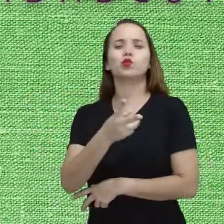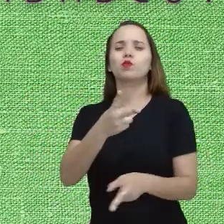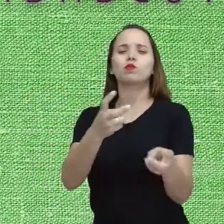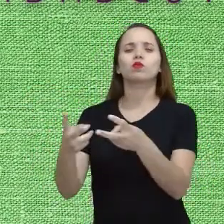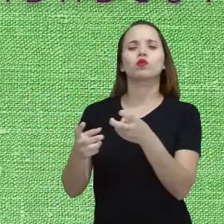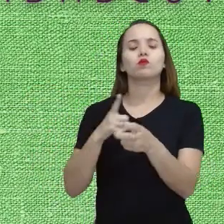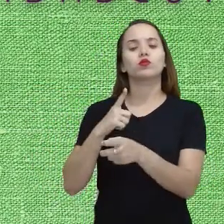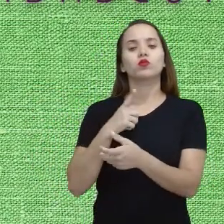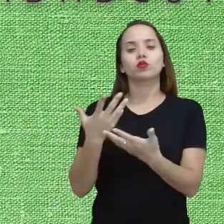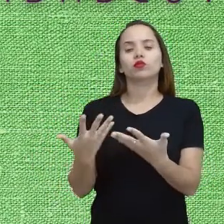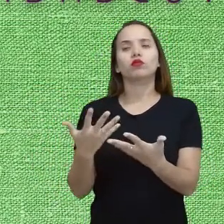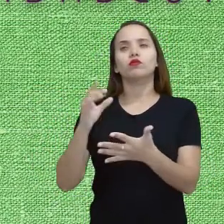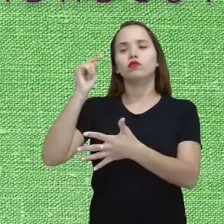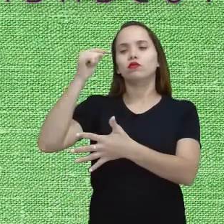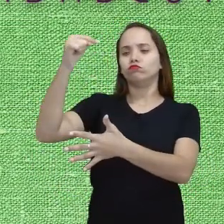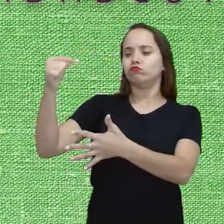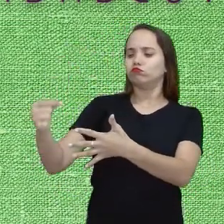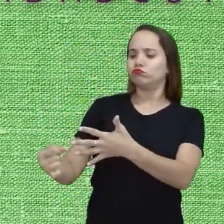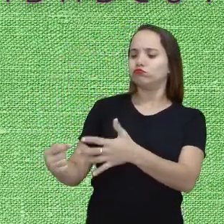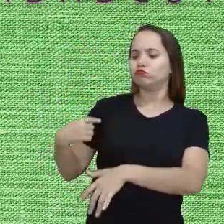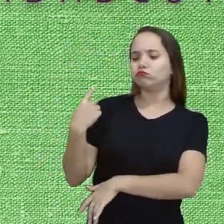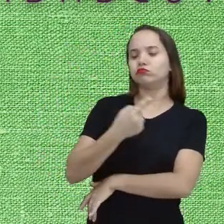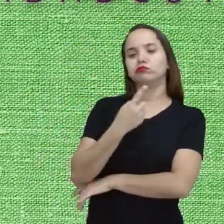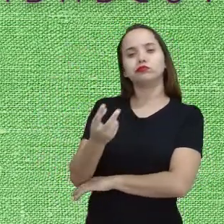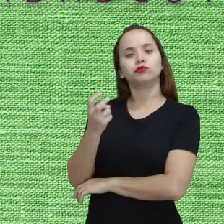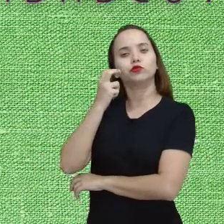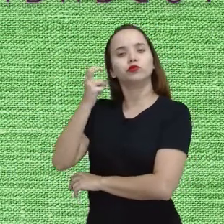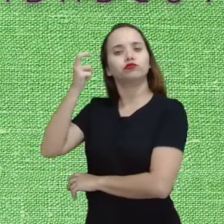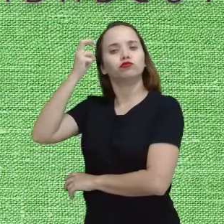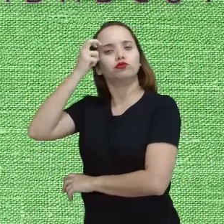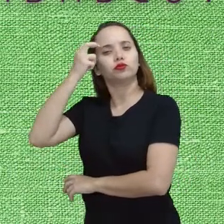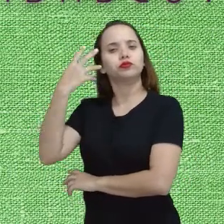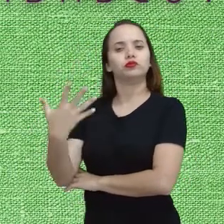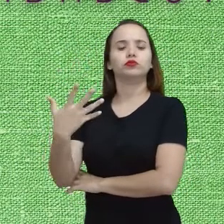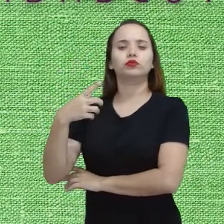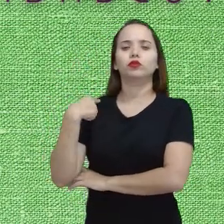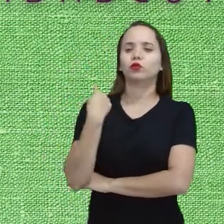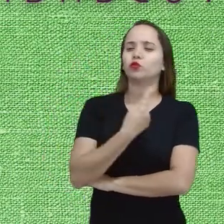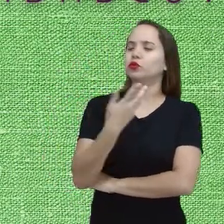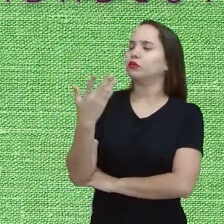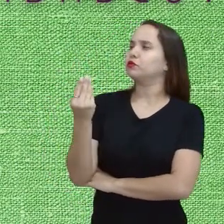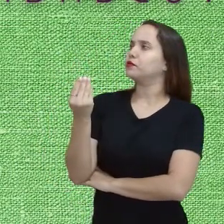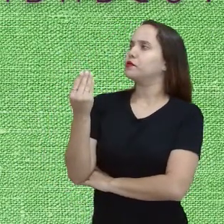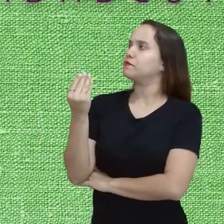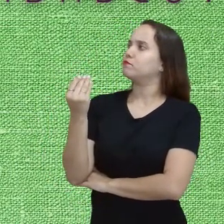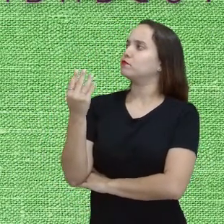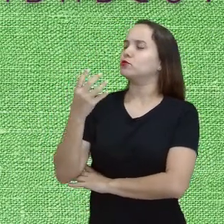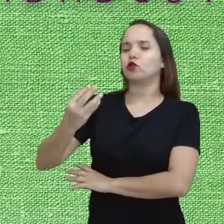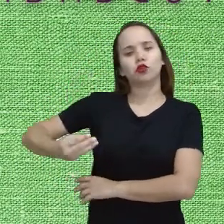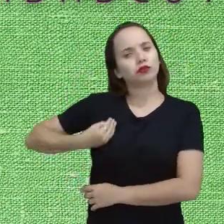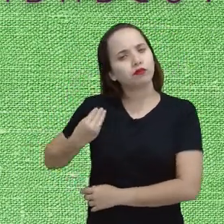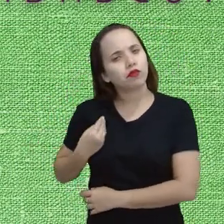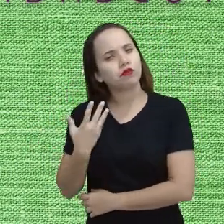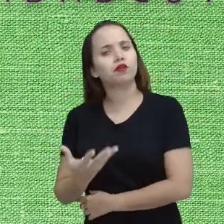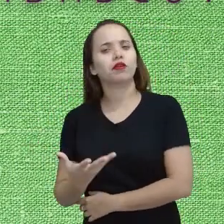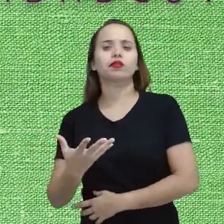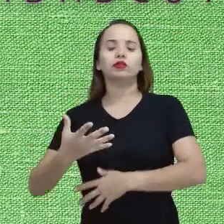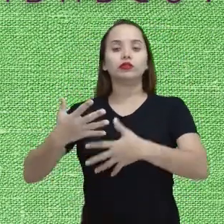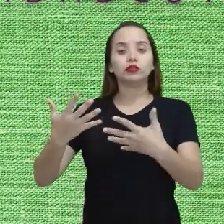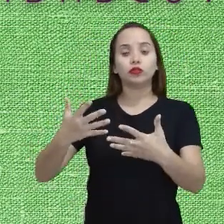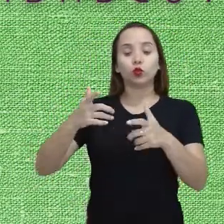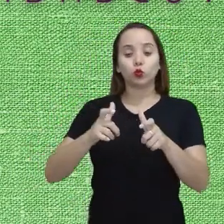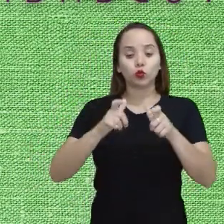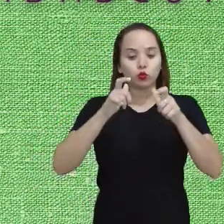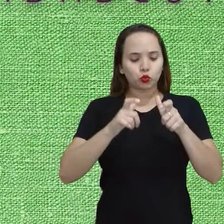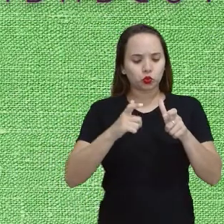né, cada aspecto da nossa cultura, né, da nossa convivência, então desde o lugar onde a